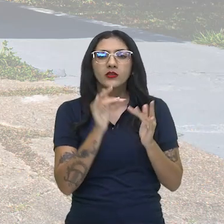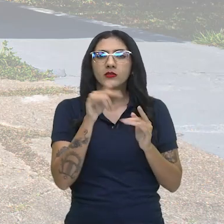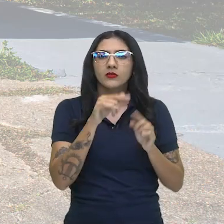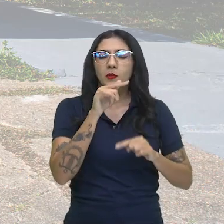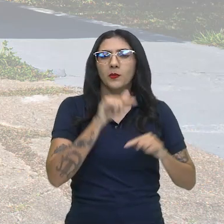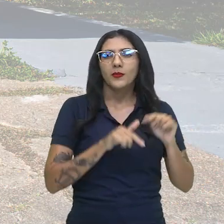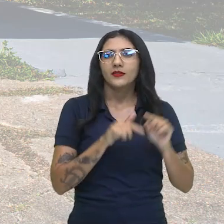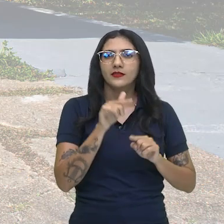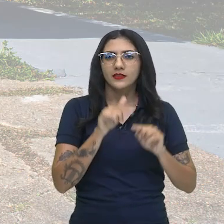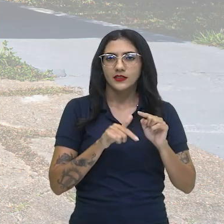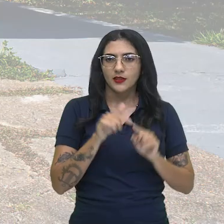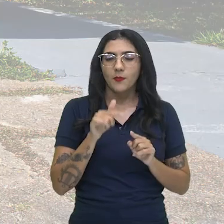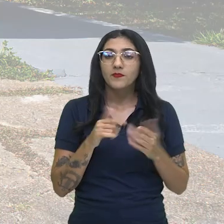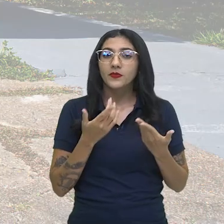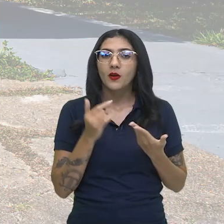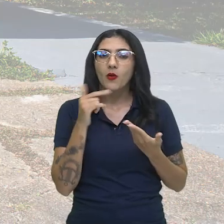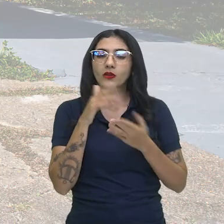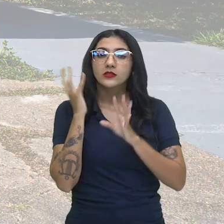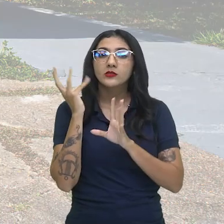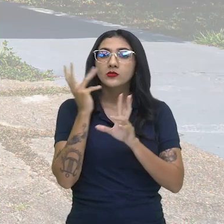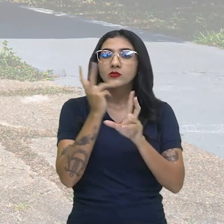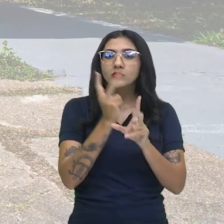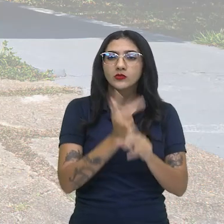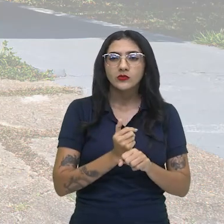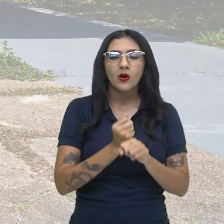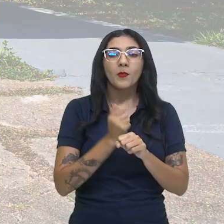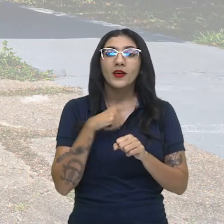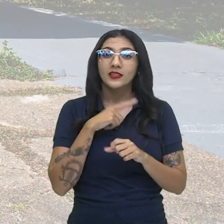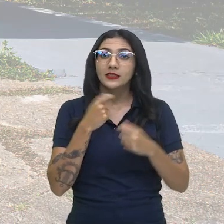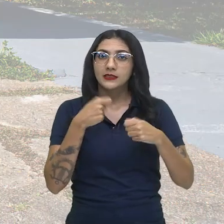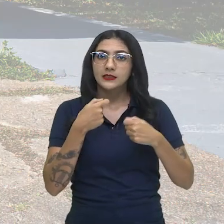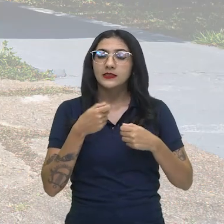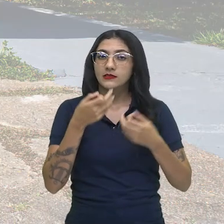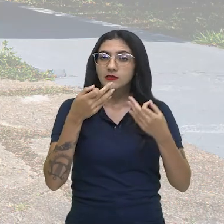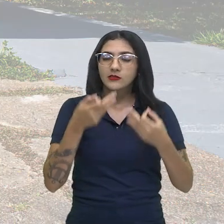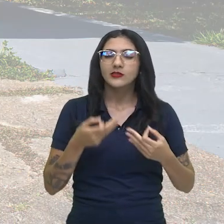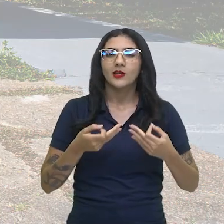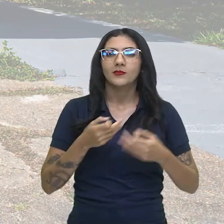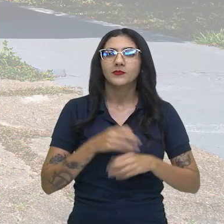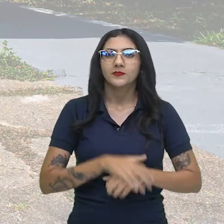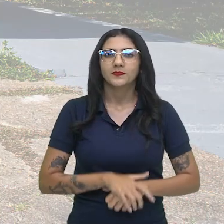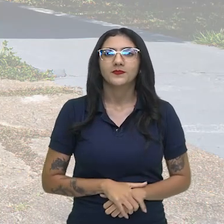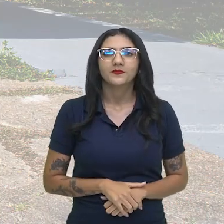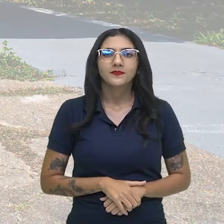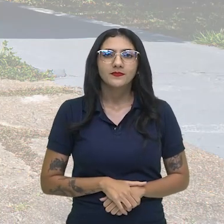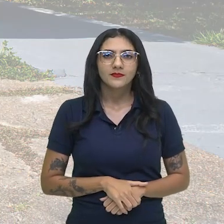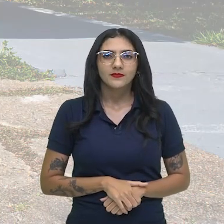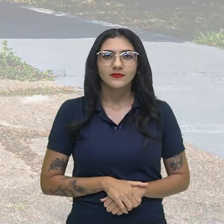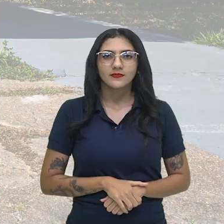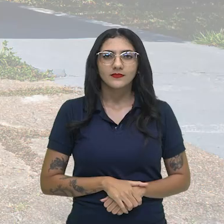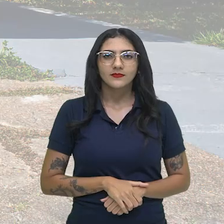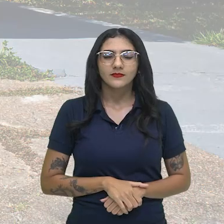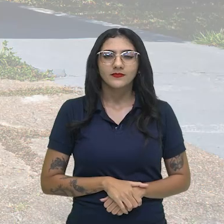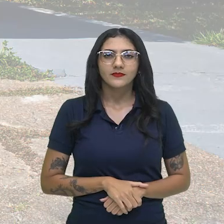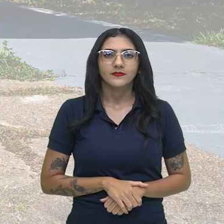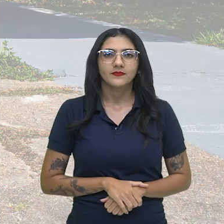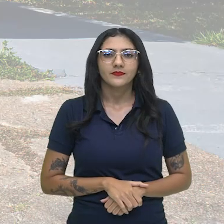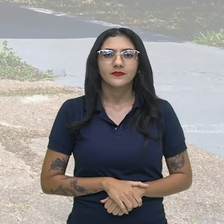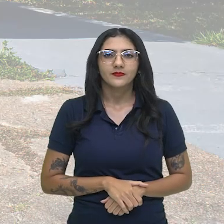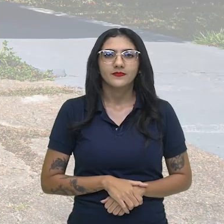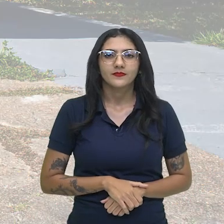professor? Exatamente. Esse cálculo aí é um cálculo feito aí e é preciso, tá, pessoal? É isso aí mesmo. Muito bem.